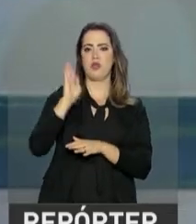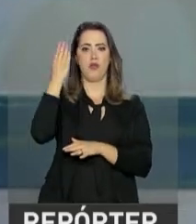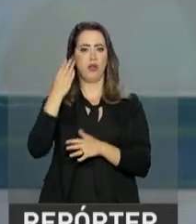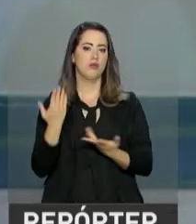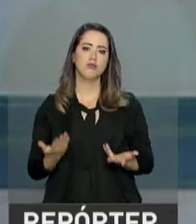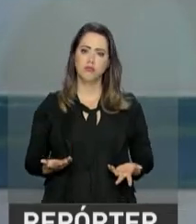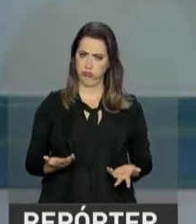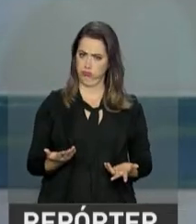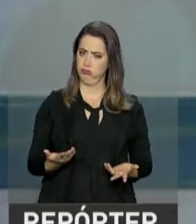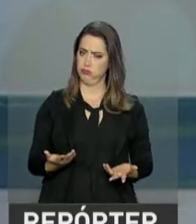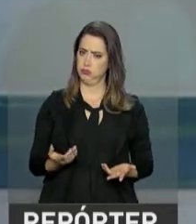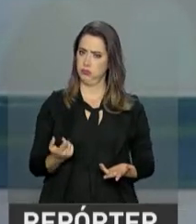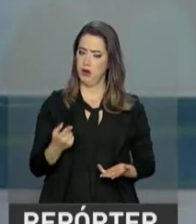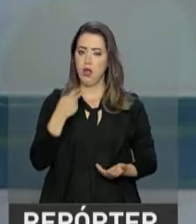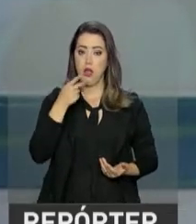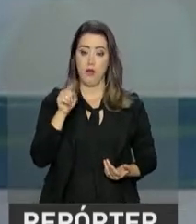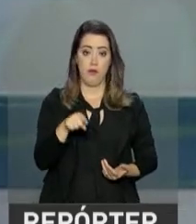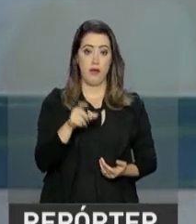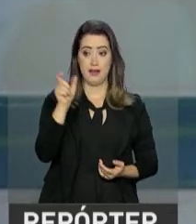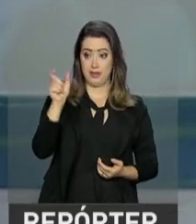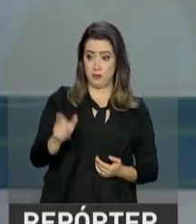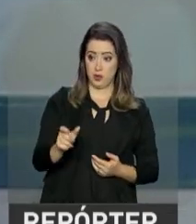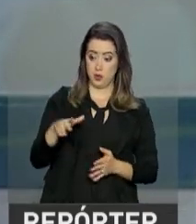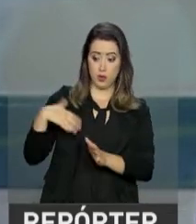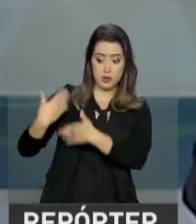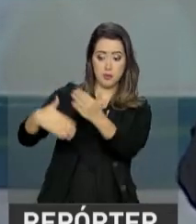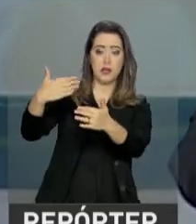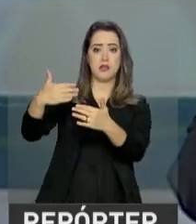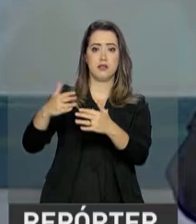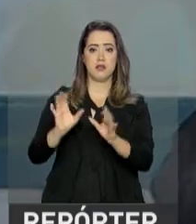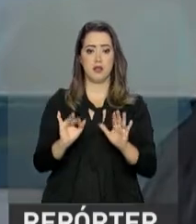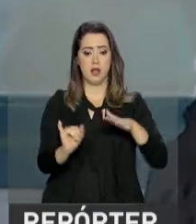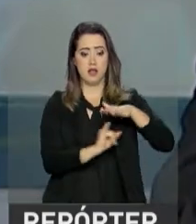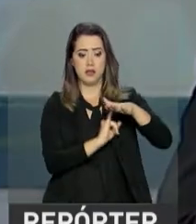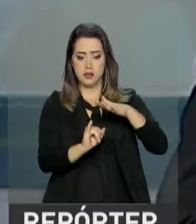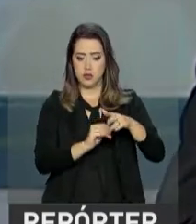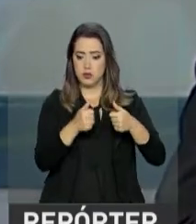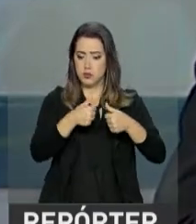as pessoas passam, as instituições é que devem ficar.